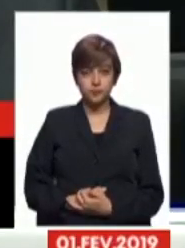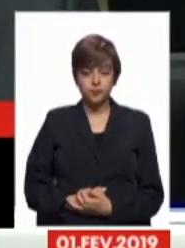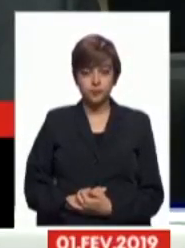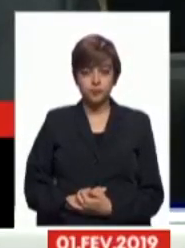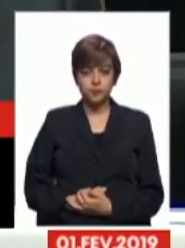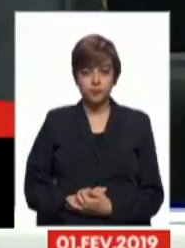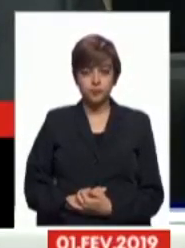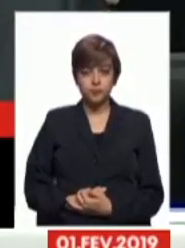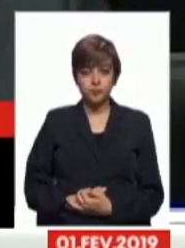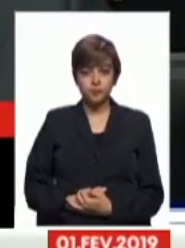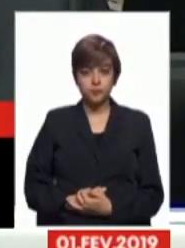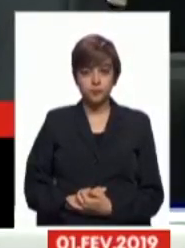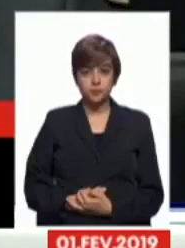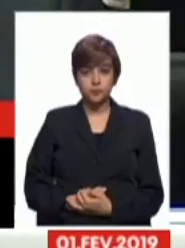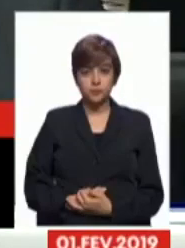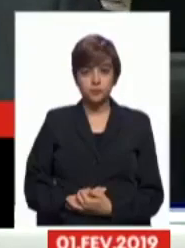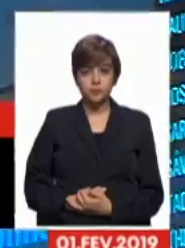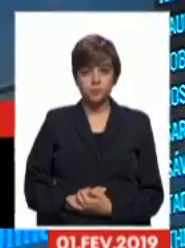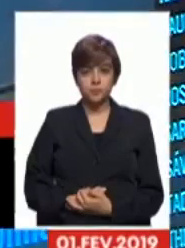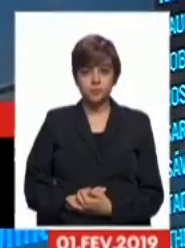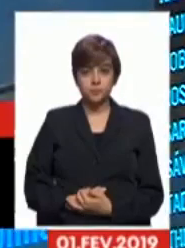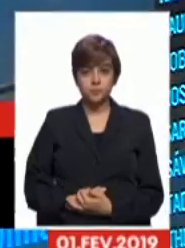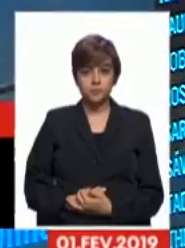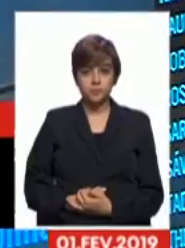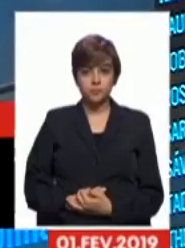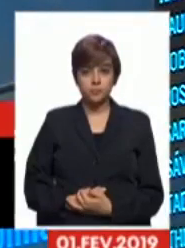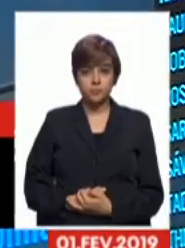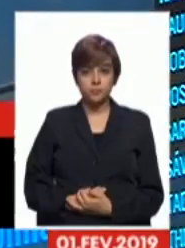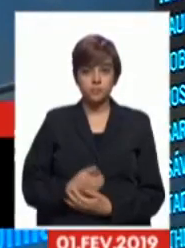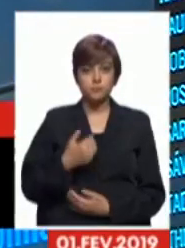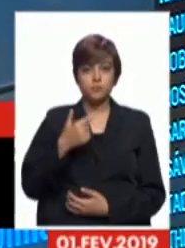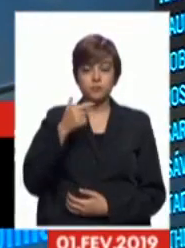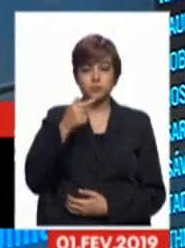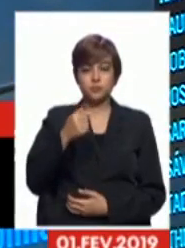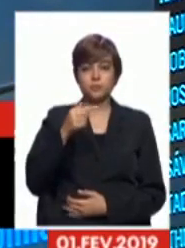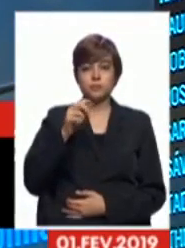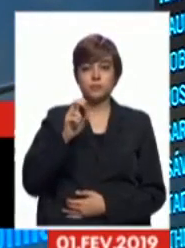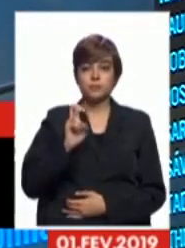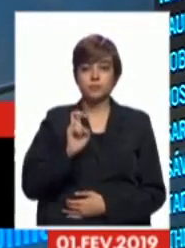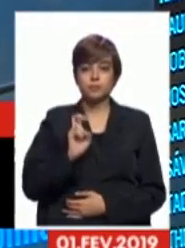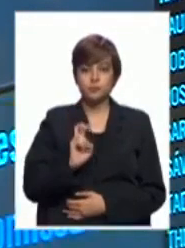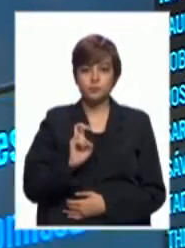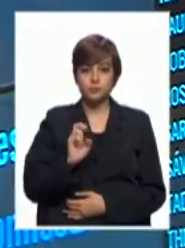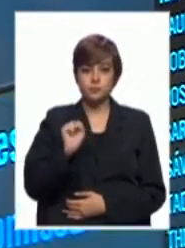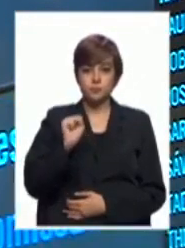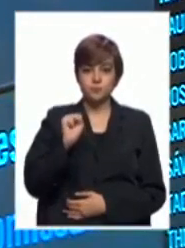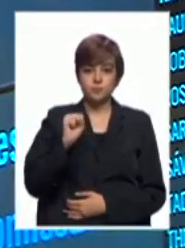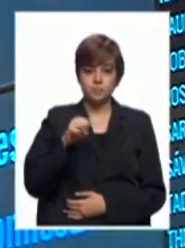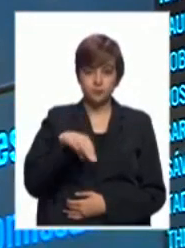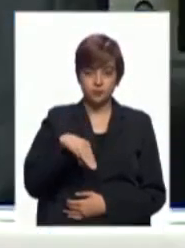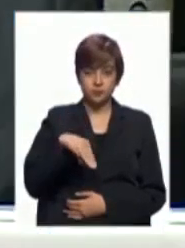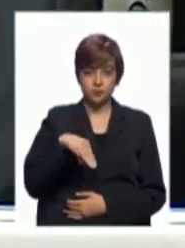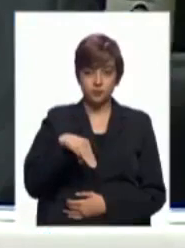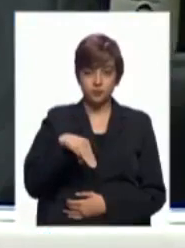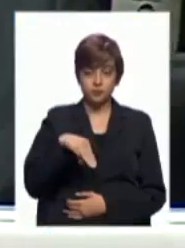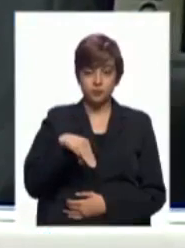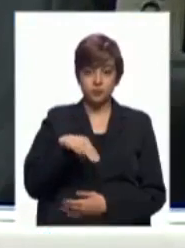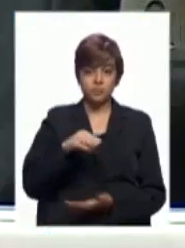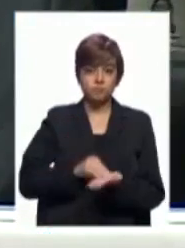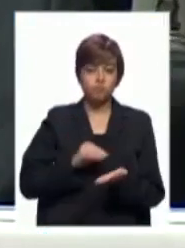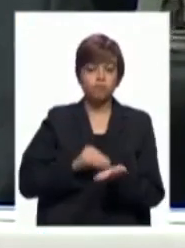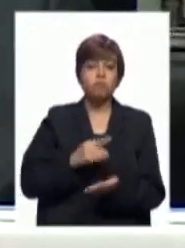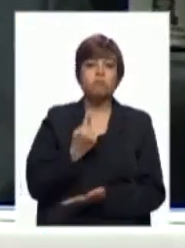Presidente, registra meu sim, por favor. 75, então. Está faltando um, quem é? Está faltando